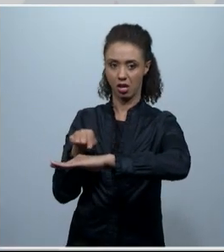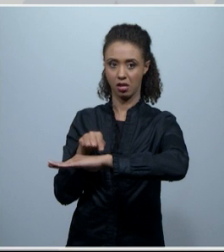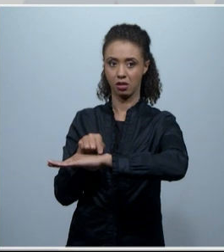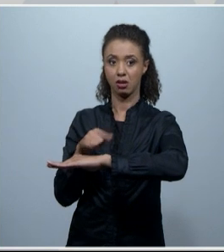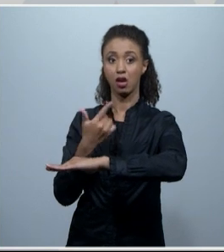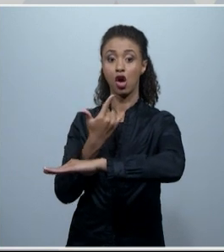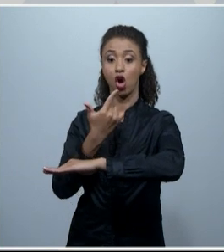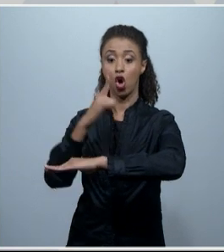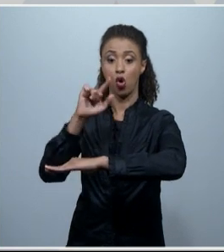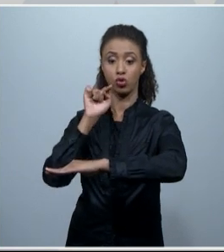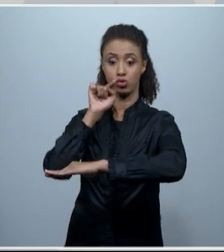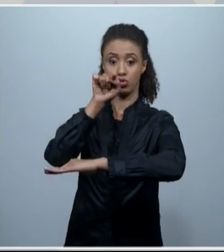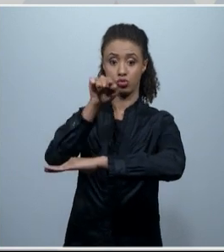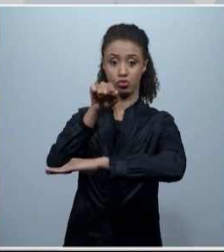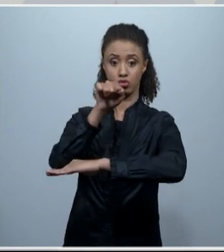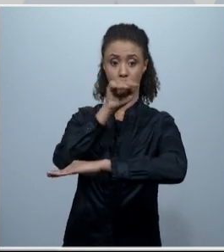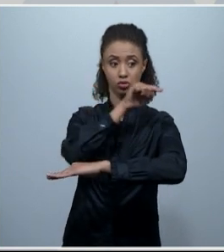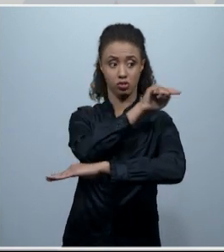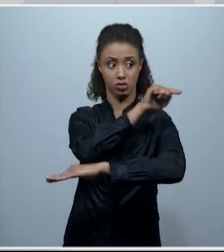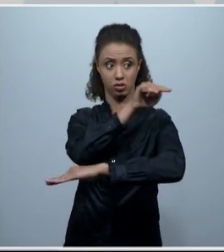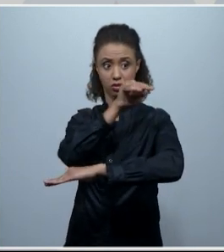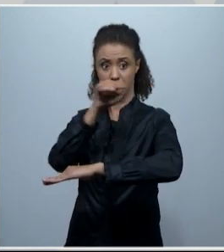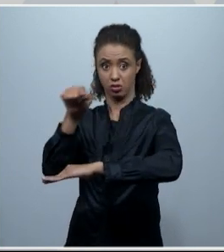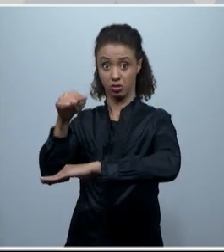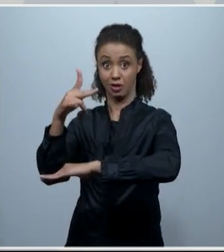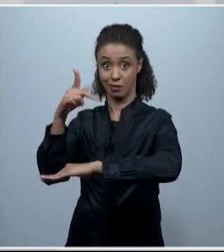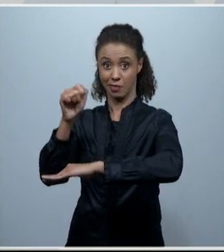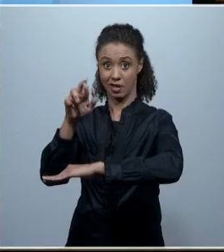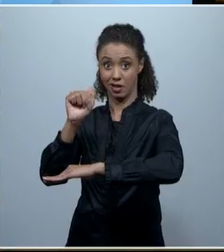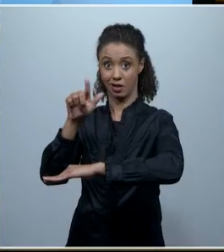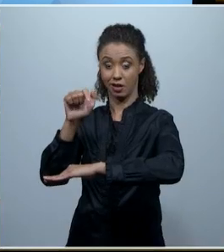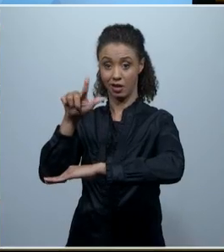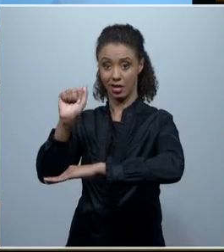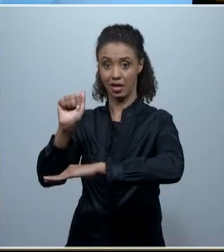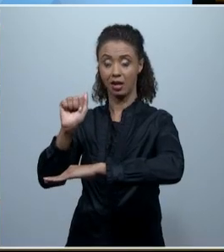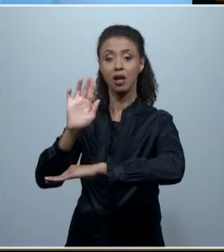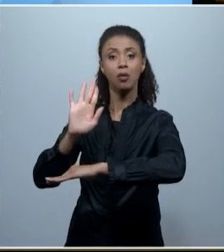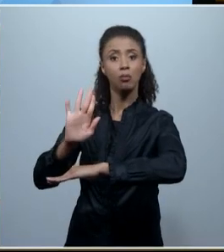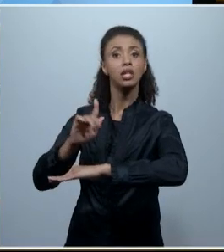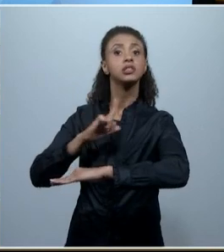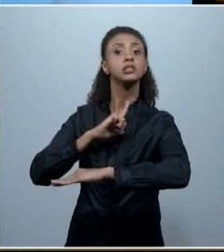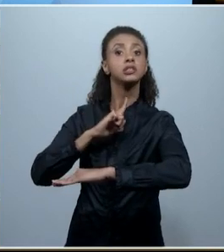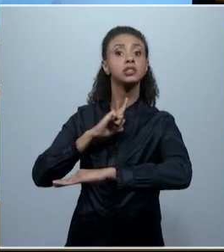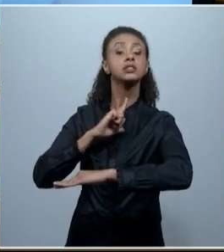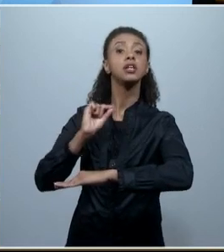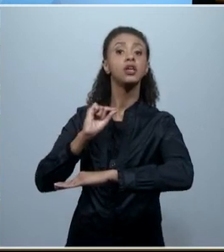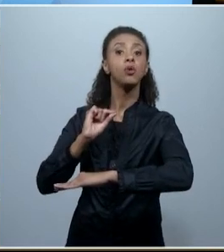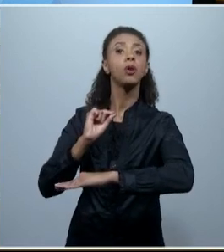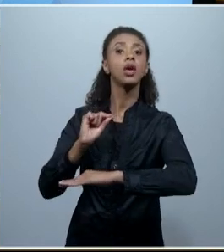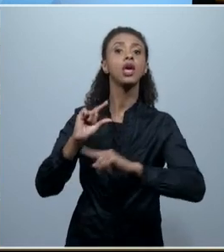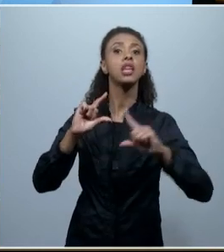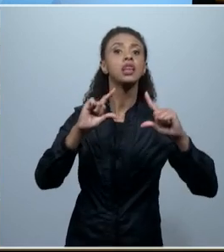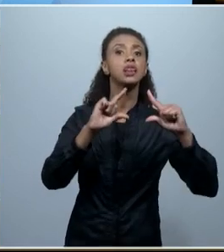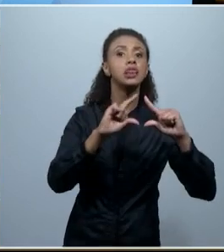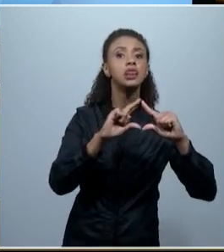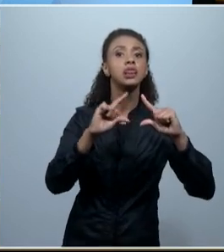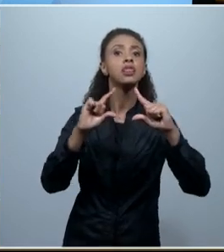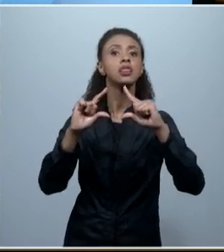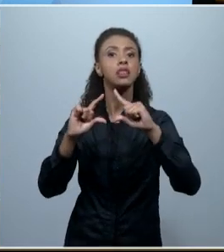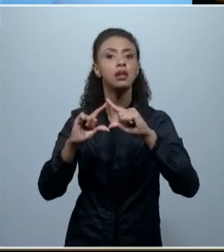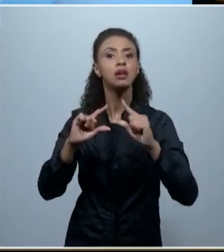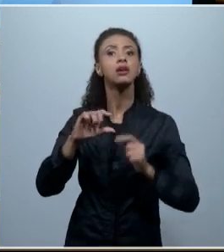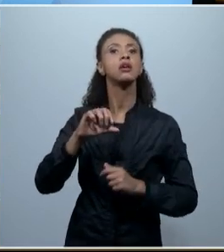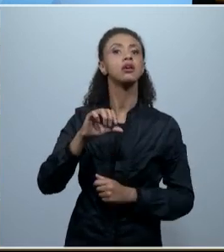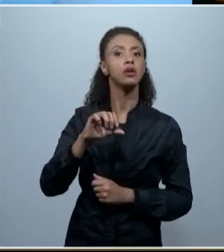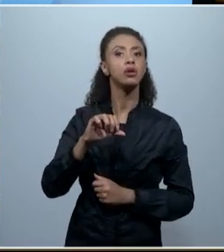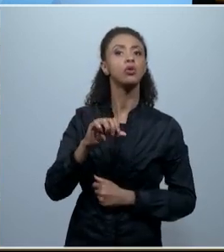paralelas ao invés disso a gente pedir que existem triângulo semelhante não congruentes a gente consegue provar o postulado das paralelas